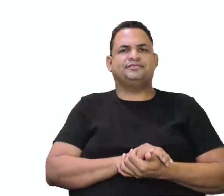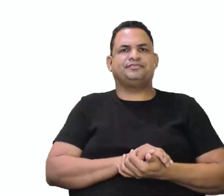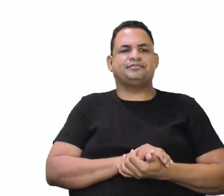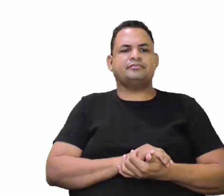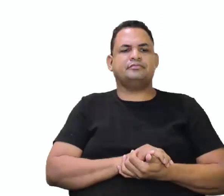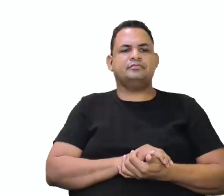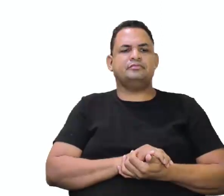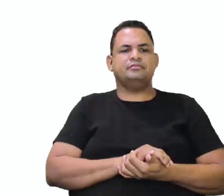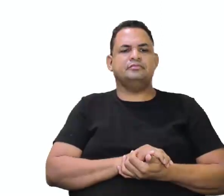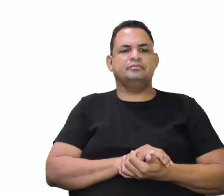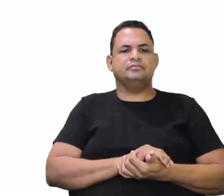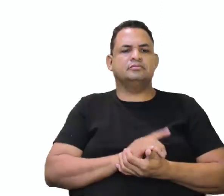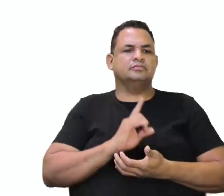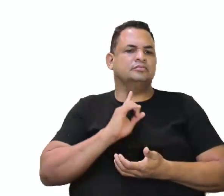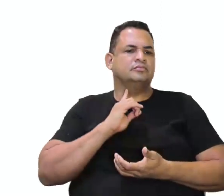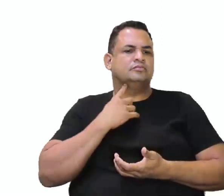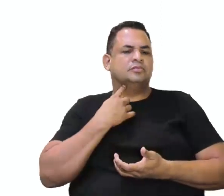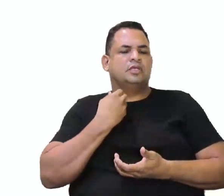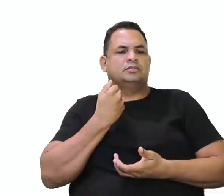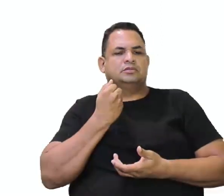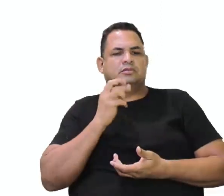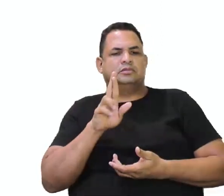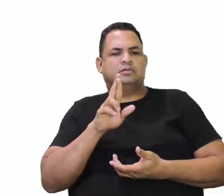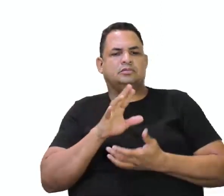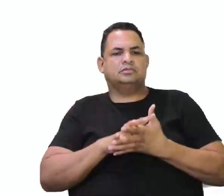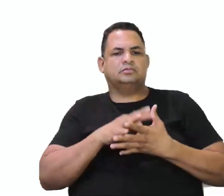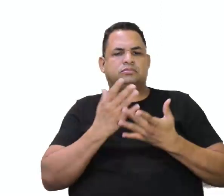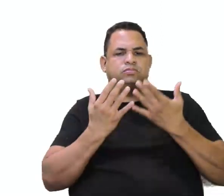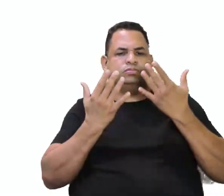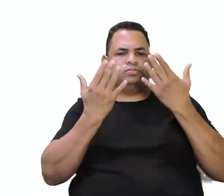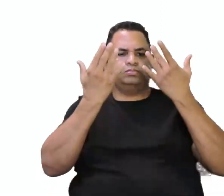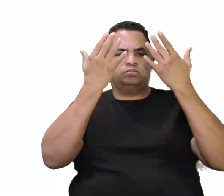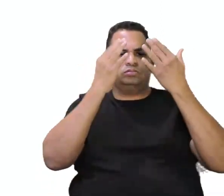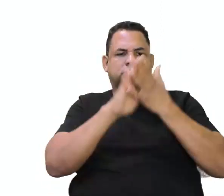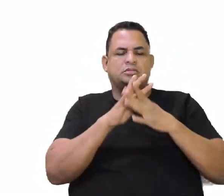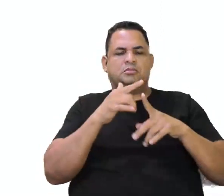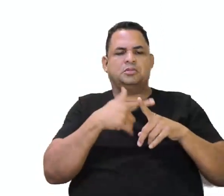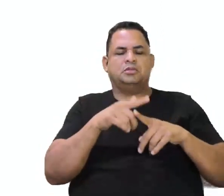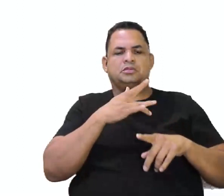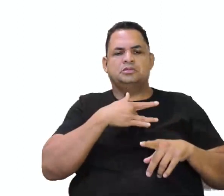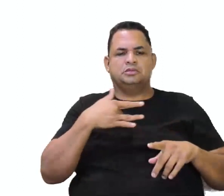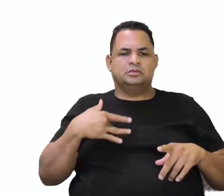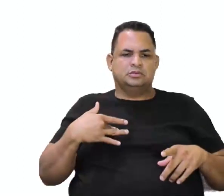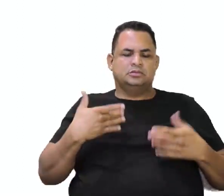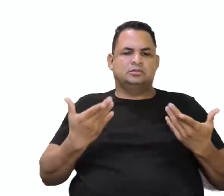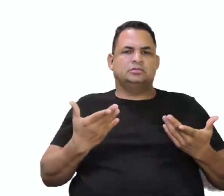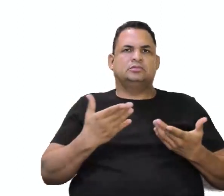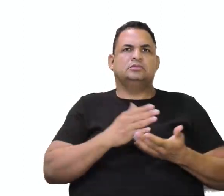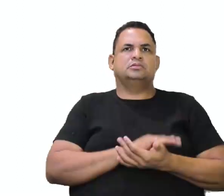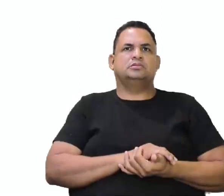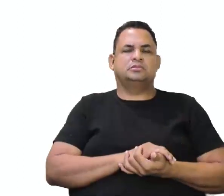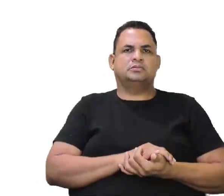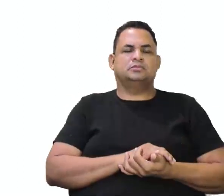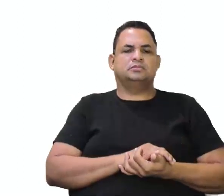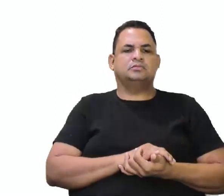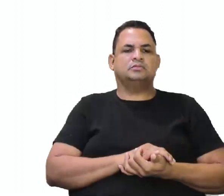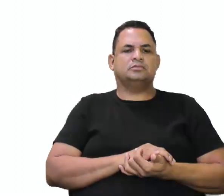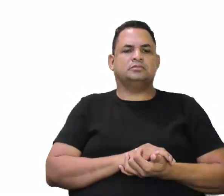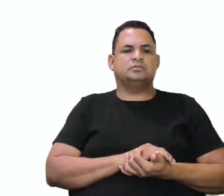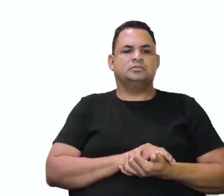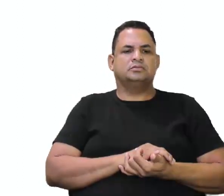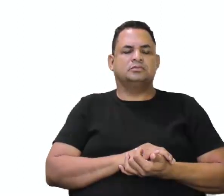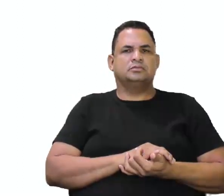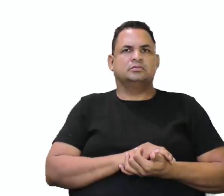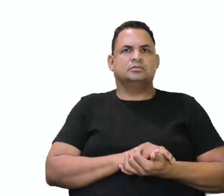direta ao sol. Poluição do ar pela fumaça causando problemas de saúde. Então, os gases que são liberados no processo de